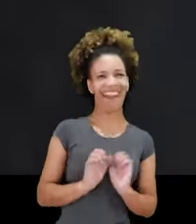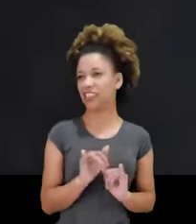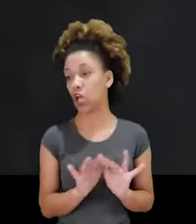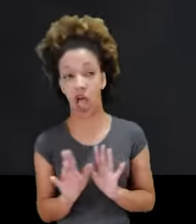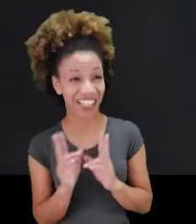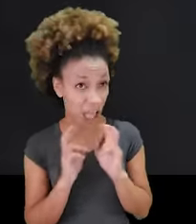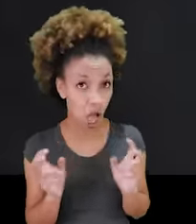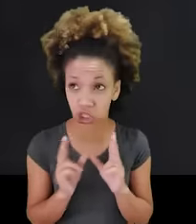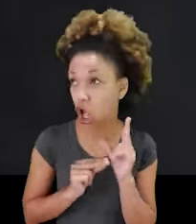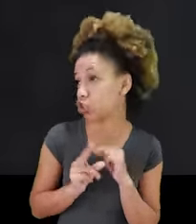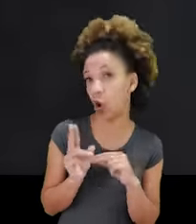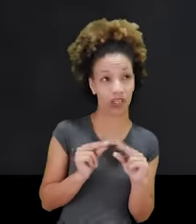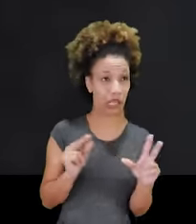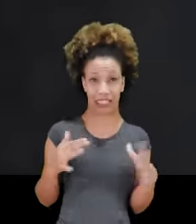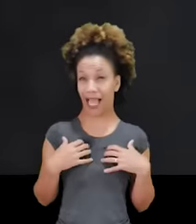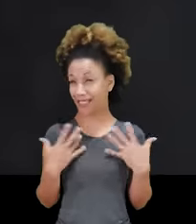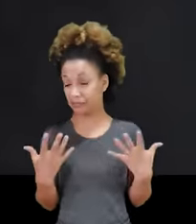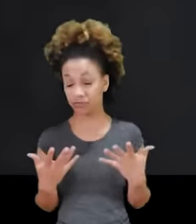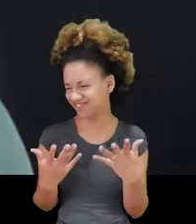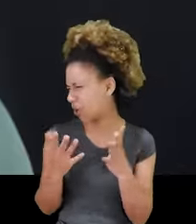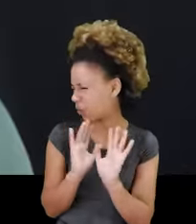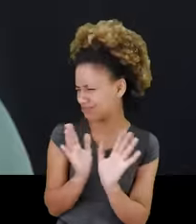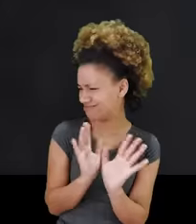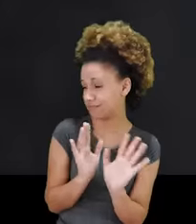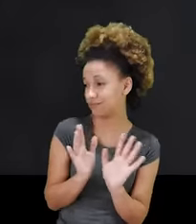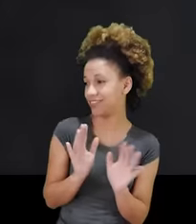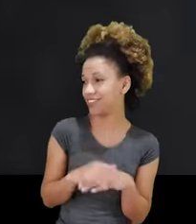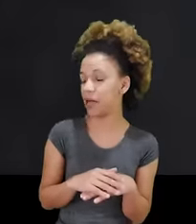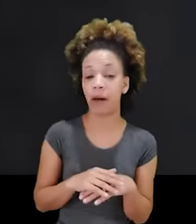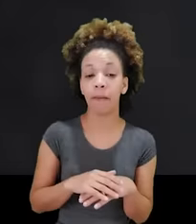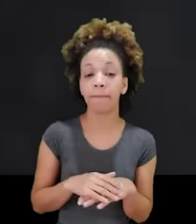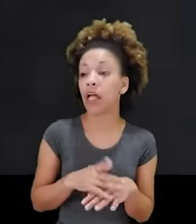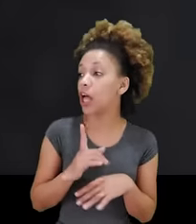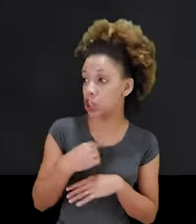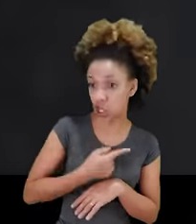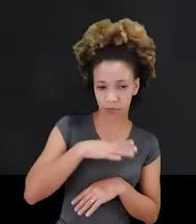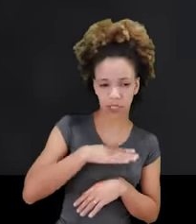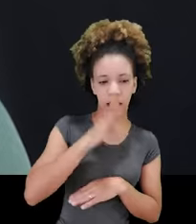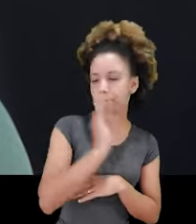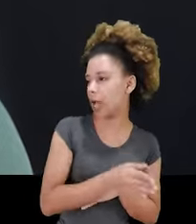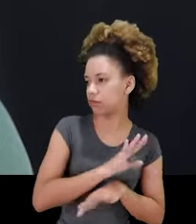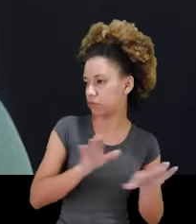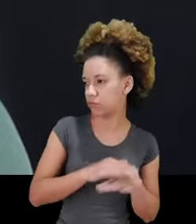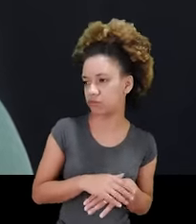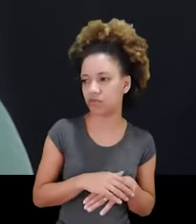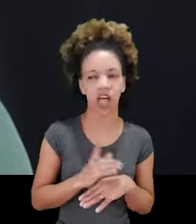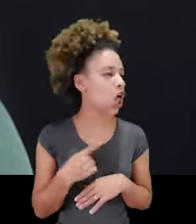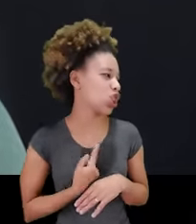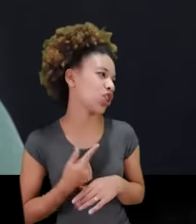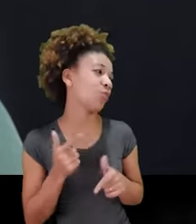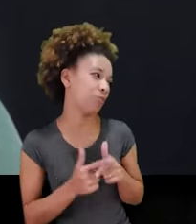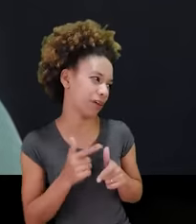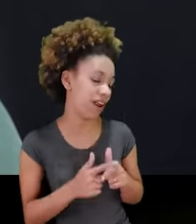não sei. Quando tudo pode ser resolvido em pá, pá, pá, pá, pá. Rui, quer ser literal. A gente é um problema na